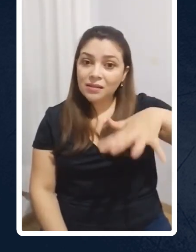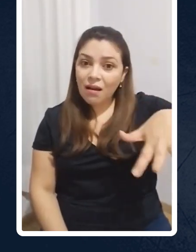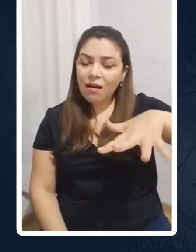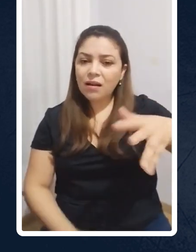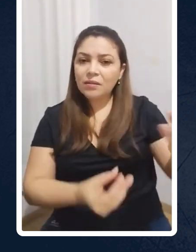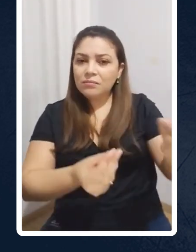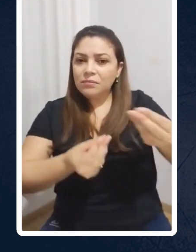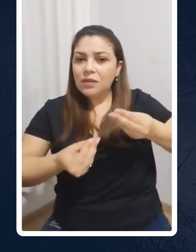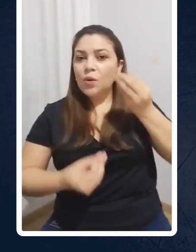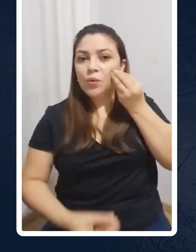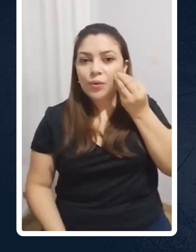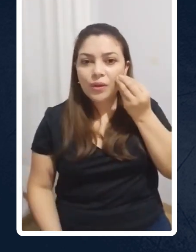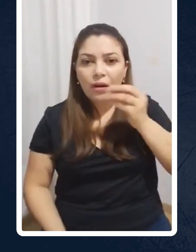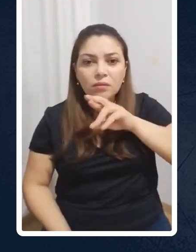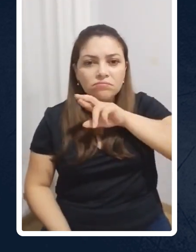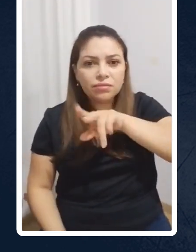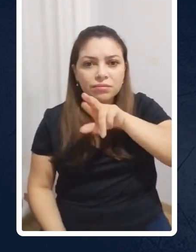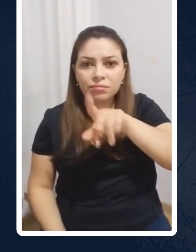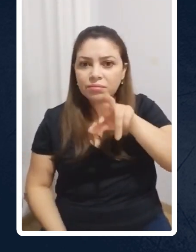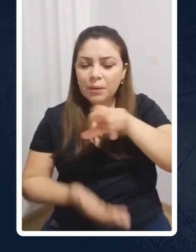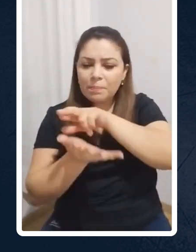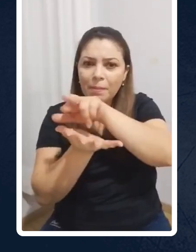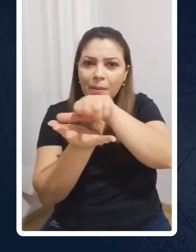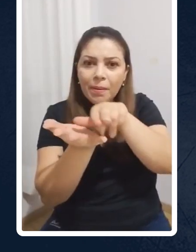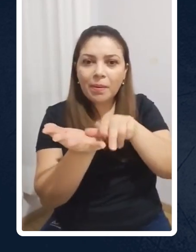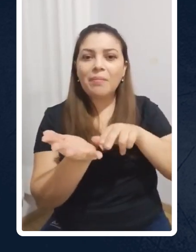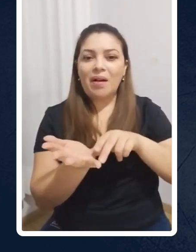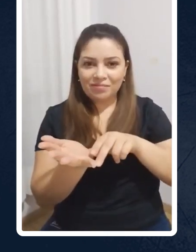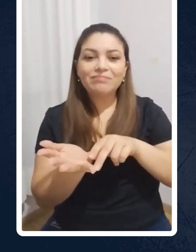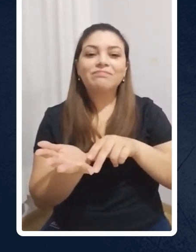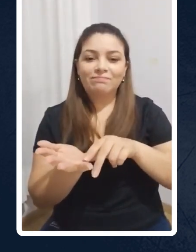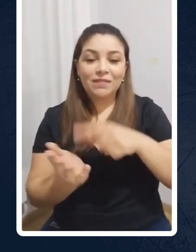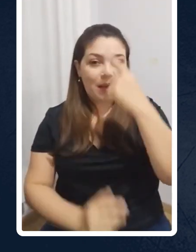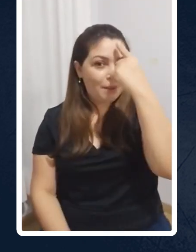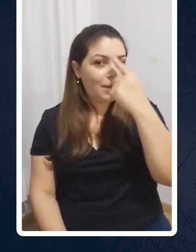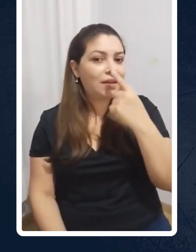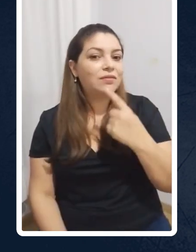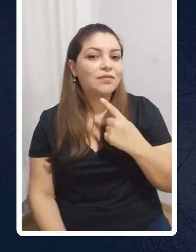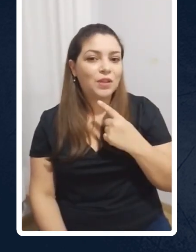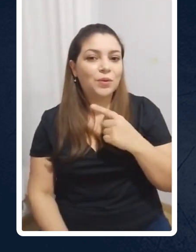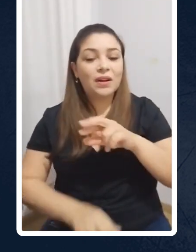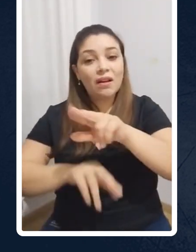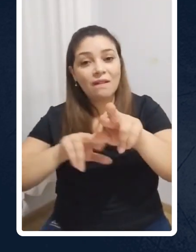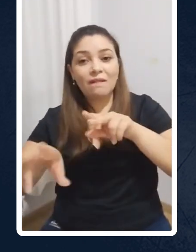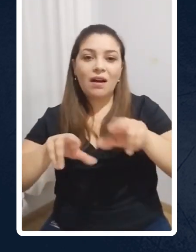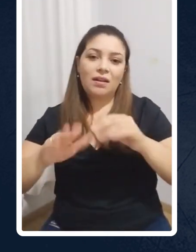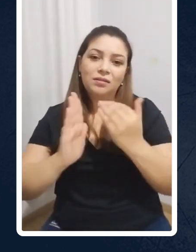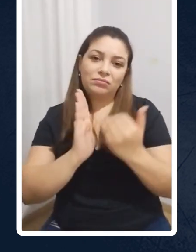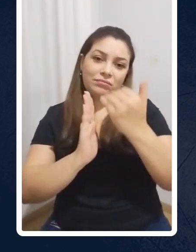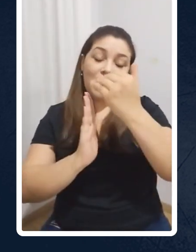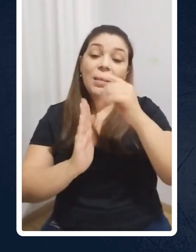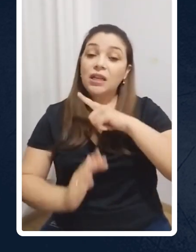de perfis, né, em todas as instâncias. E, obviamente, dentre eles haviam surdos. E